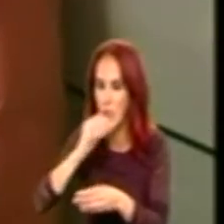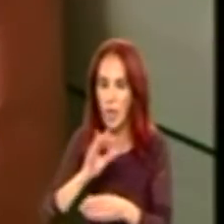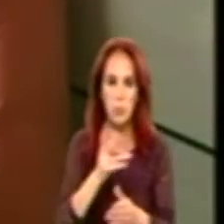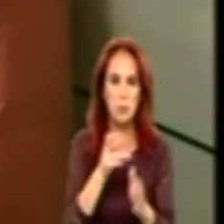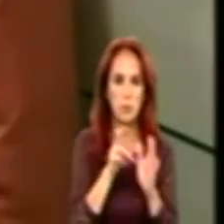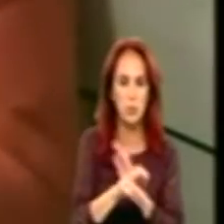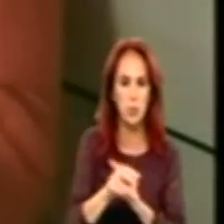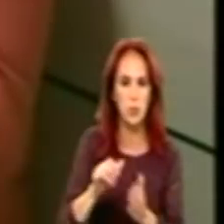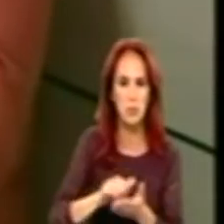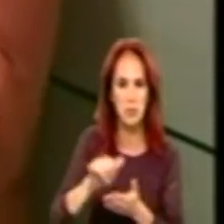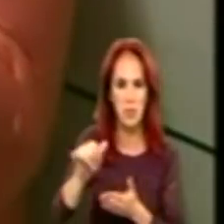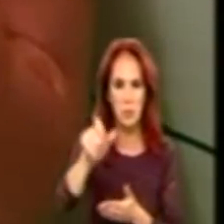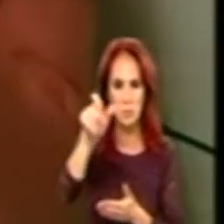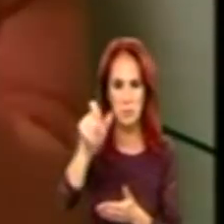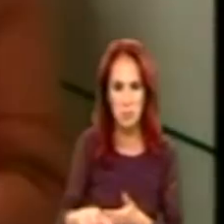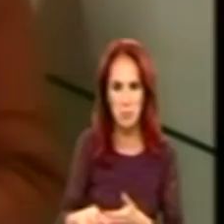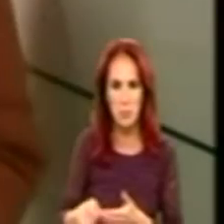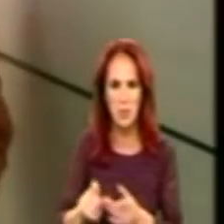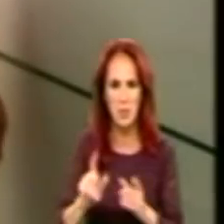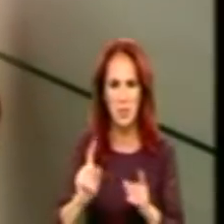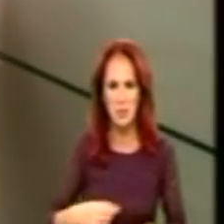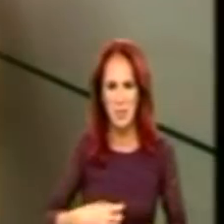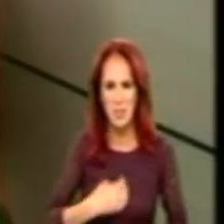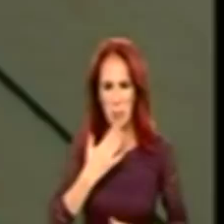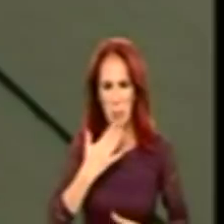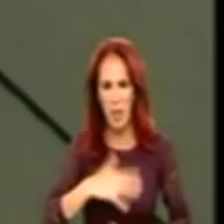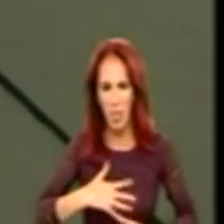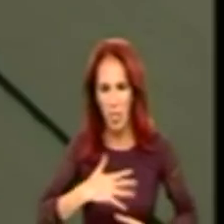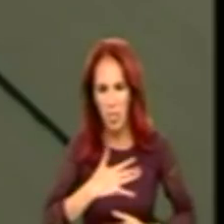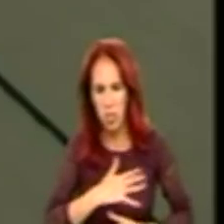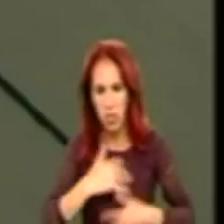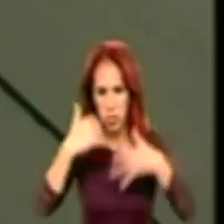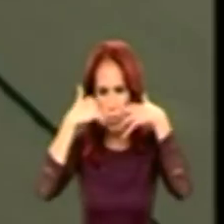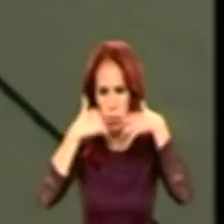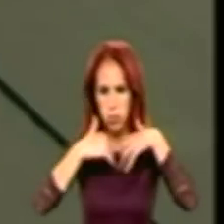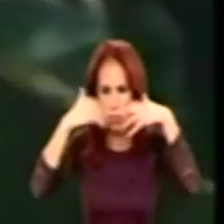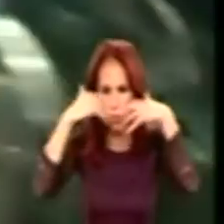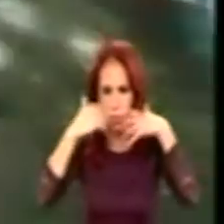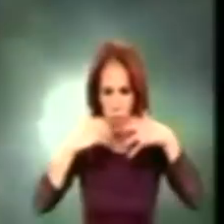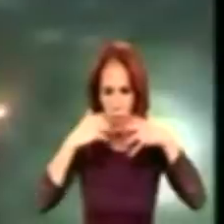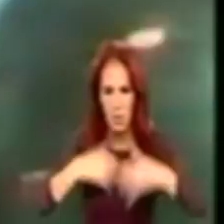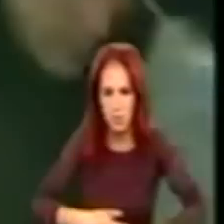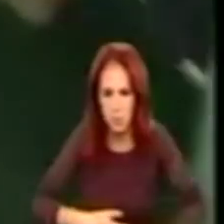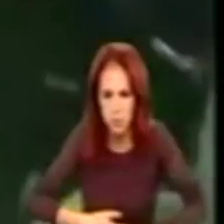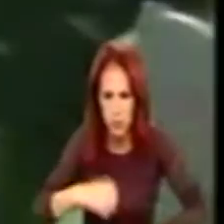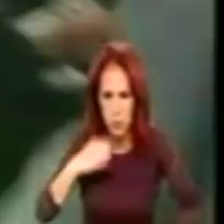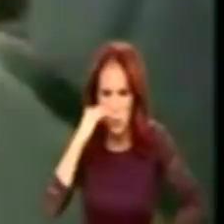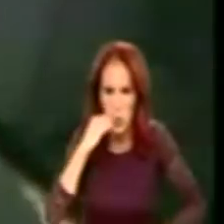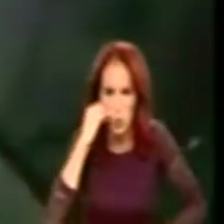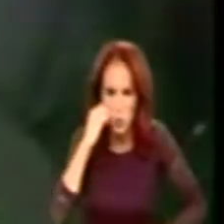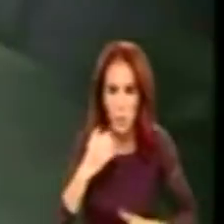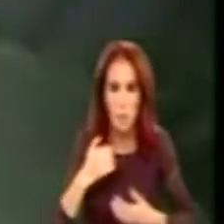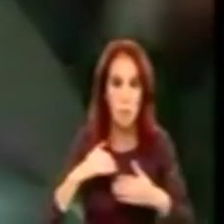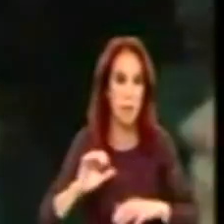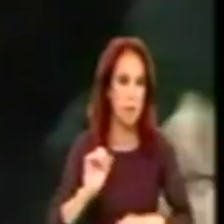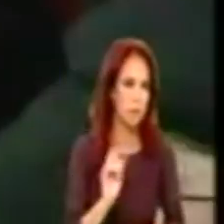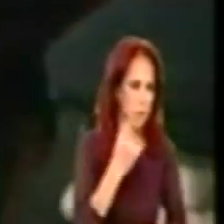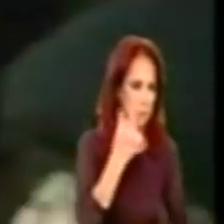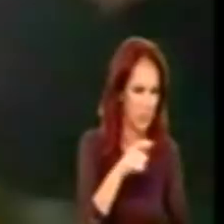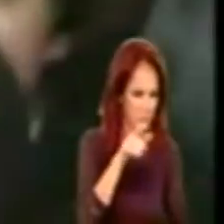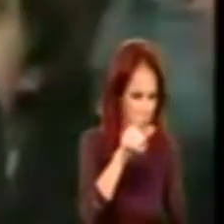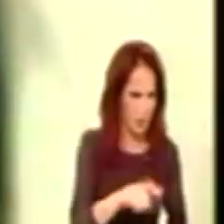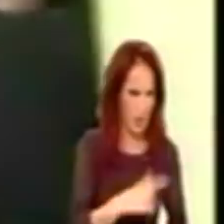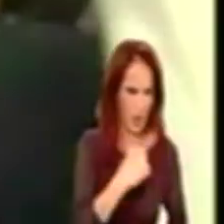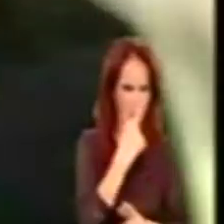provado, mas que ficou sempre em tese. Por exemplo, Dom João II, que sempre pensou, sempre teve uma fobia de que o iam matar, parece que acabou